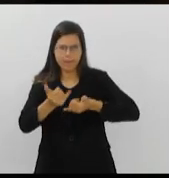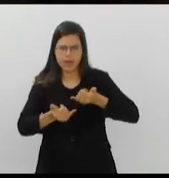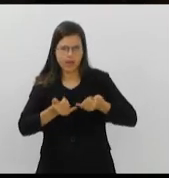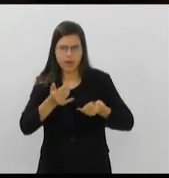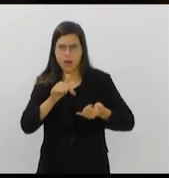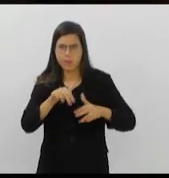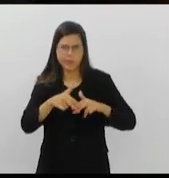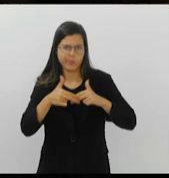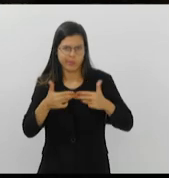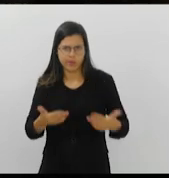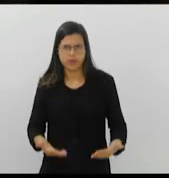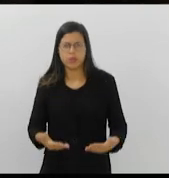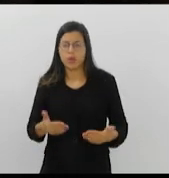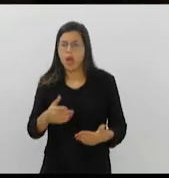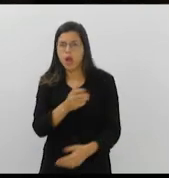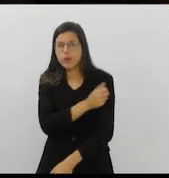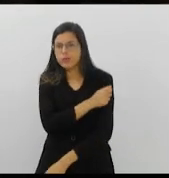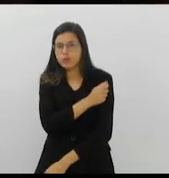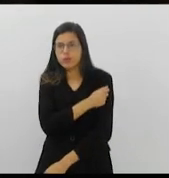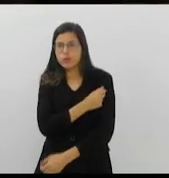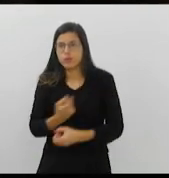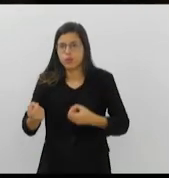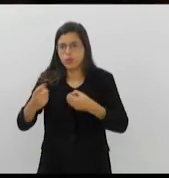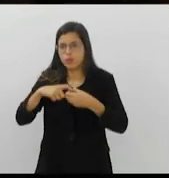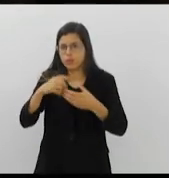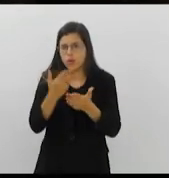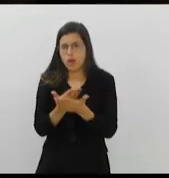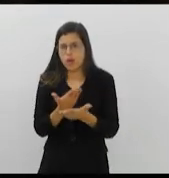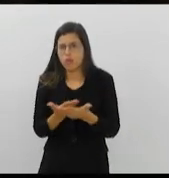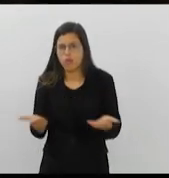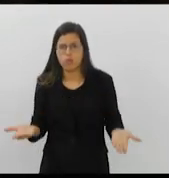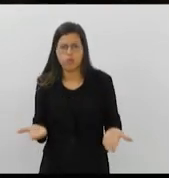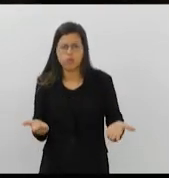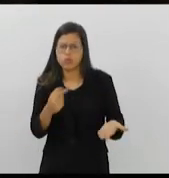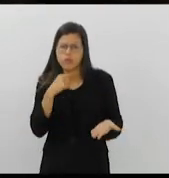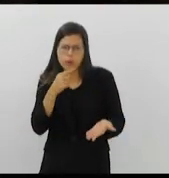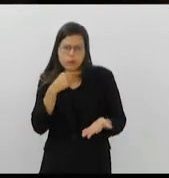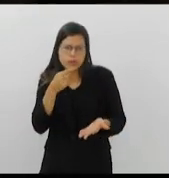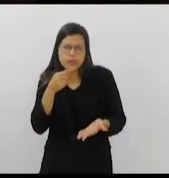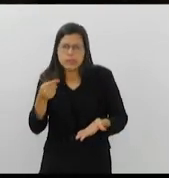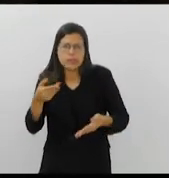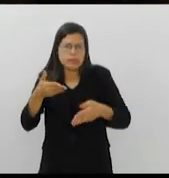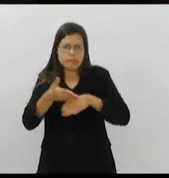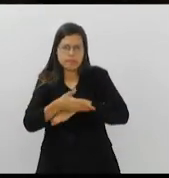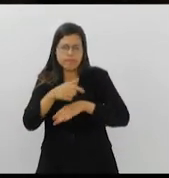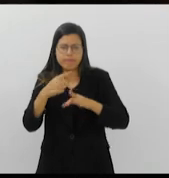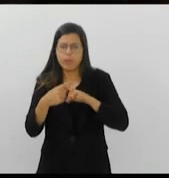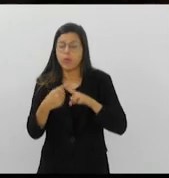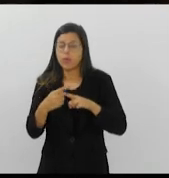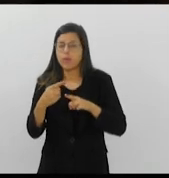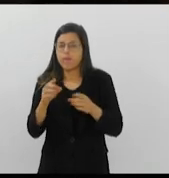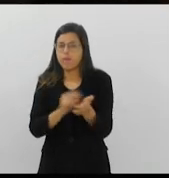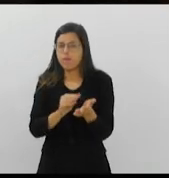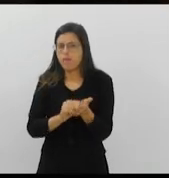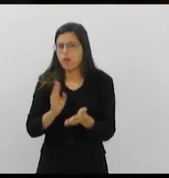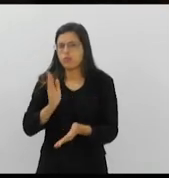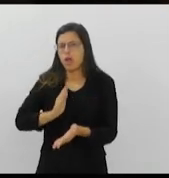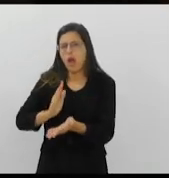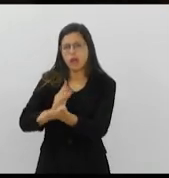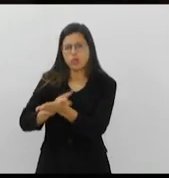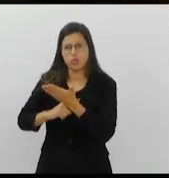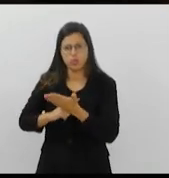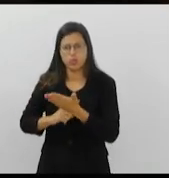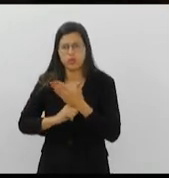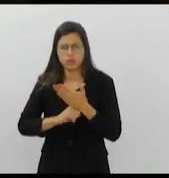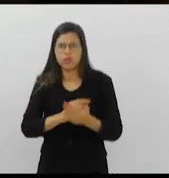tem estudante que voltou à aula hoje e não vai conseguir ir para a aula, porque não tem assistência estudantil necessária.